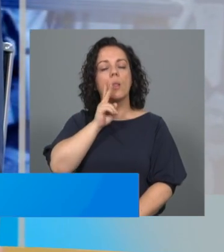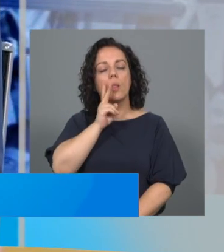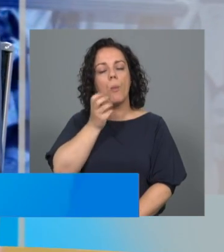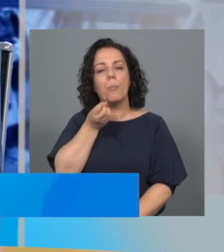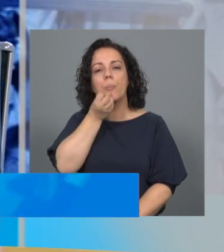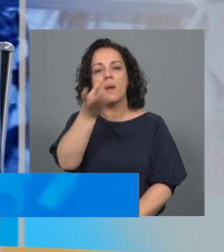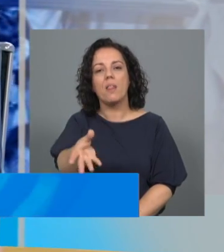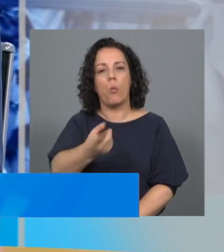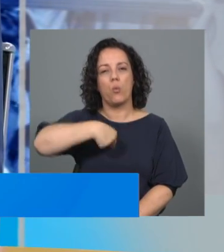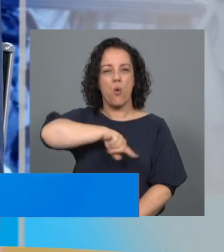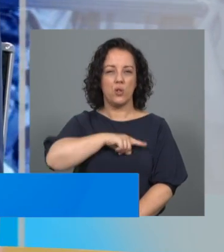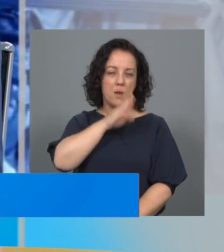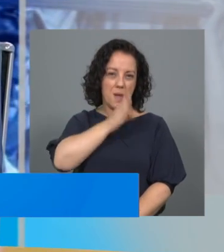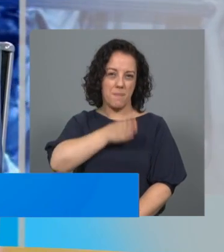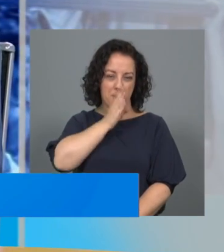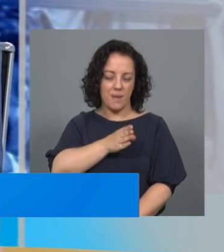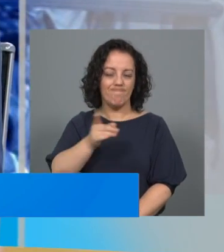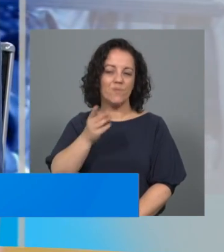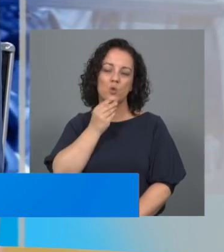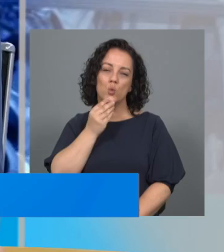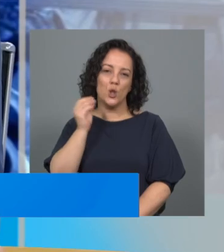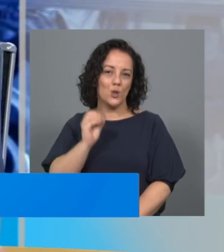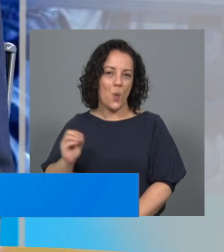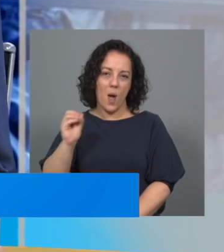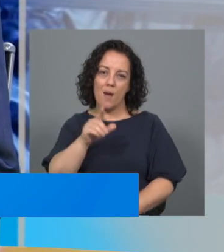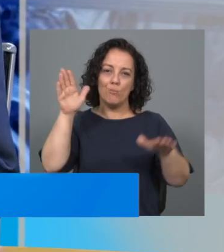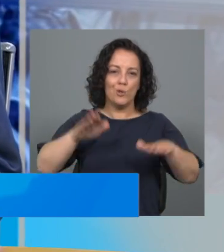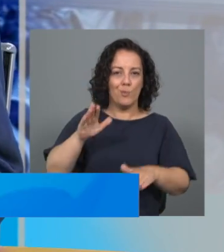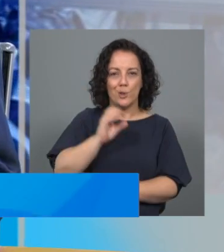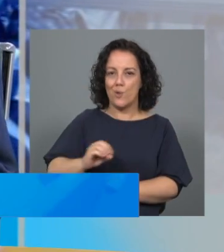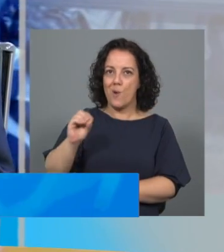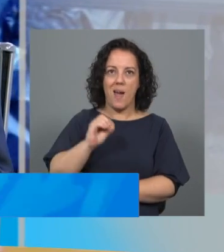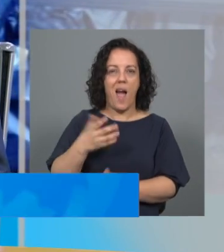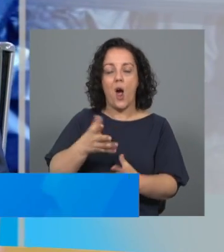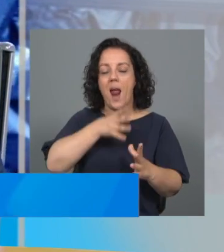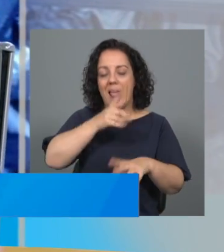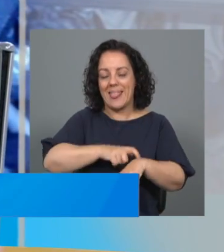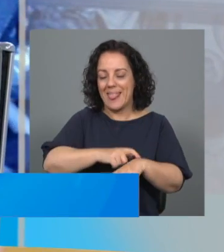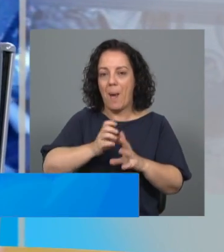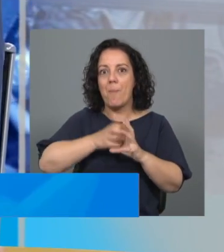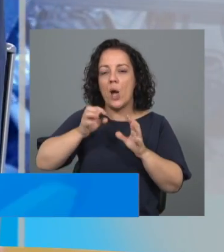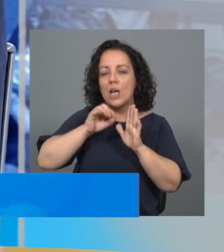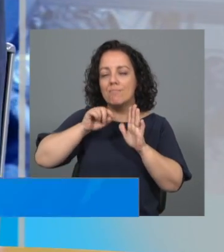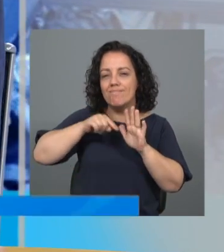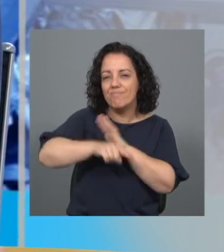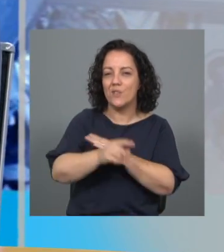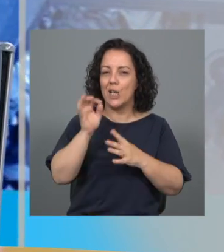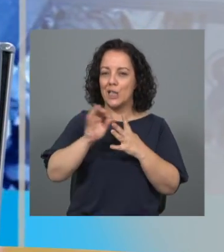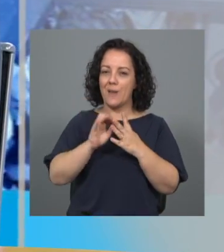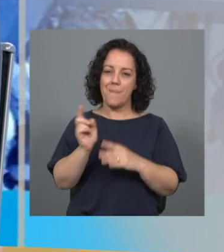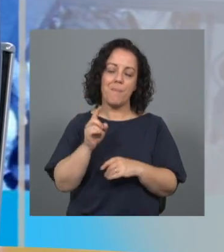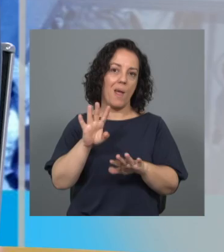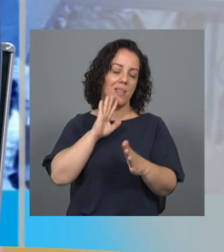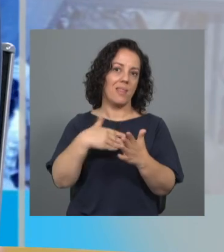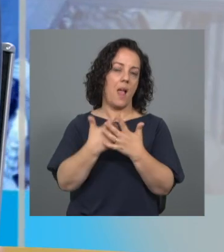estamos habituados a ver não existe para os judeus e não existe para os muçulmanos. Não temos tempo agora para entrar nos detalhes, mas torna tudo isto bastante